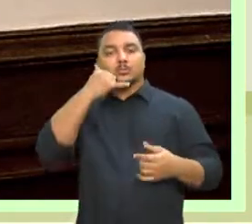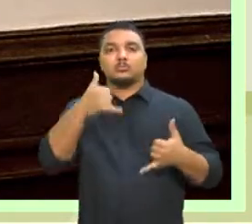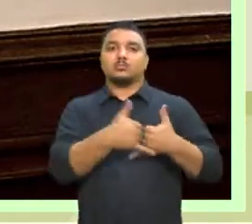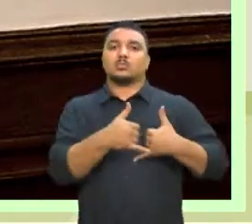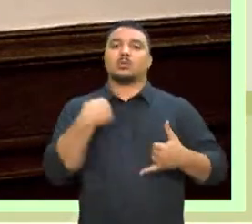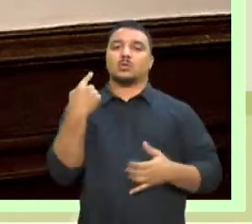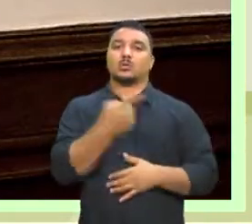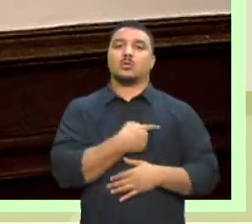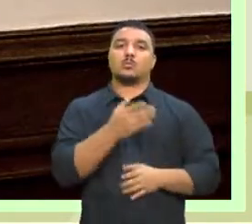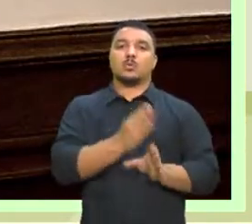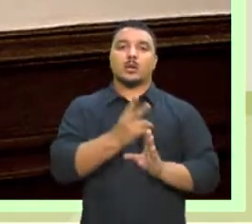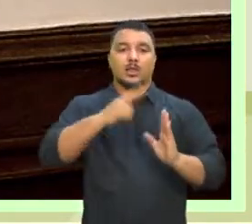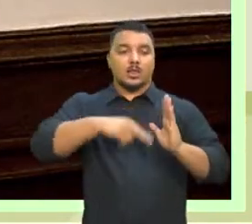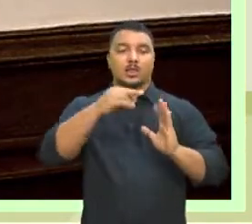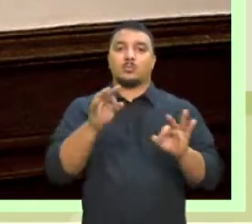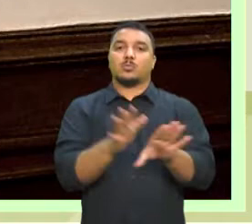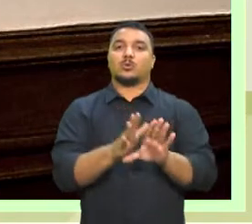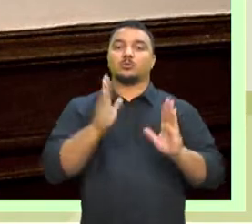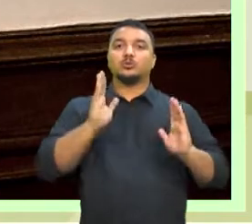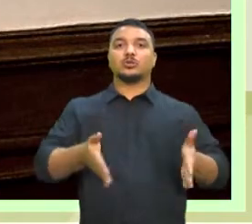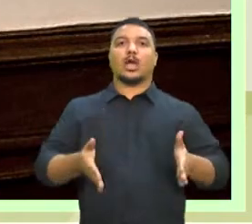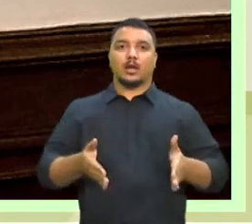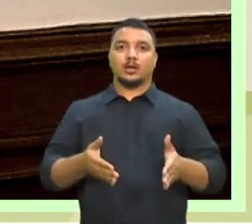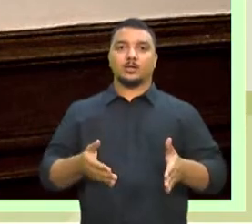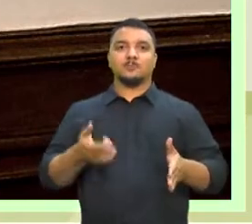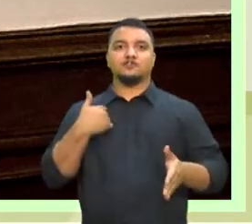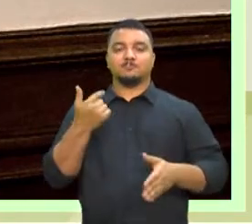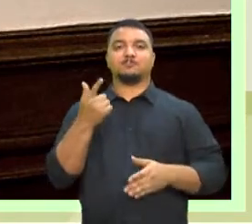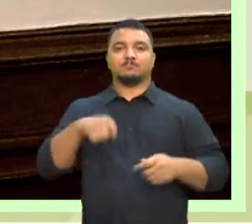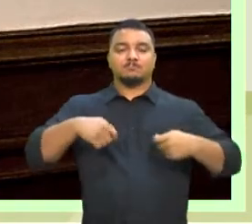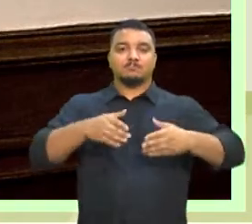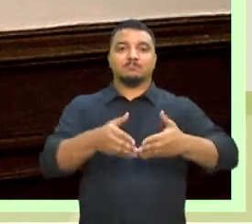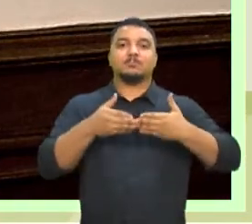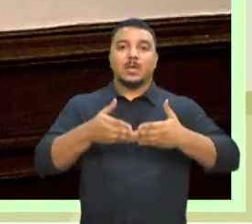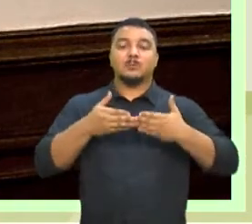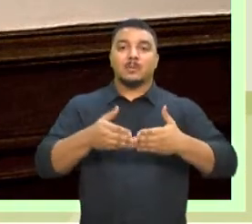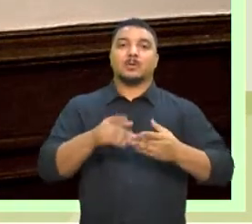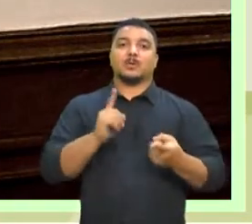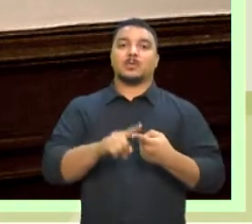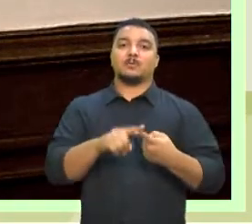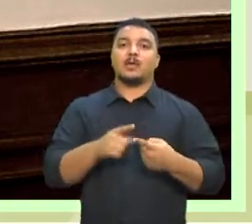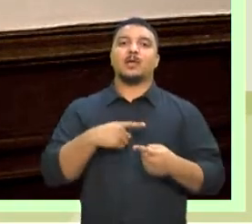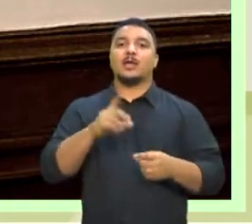porque leram a matéria em algum local e pedem a